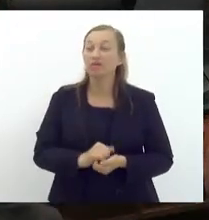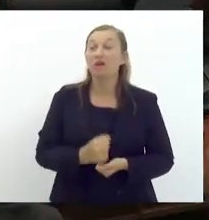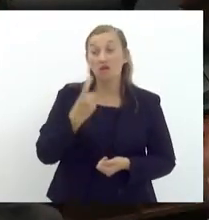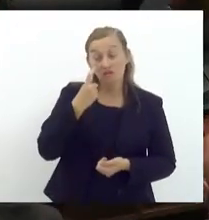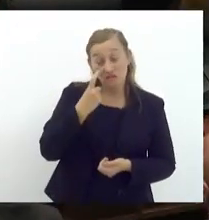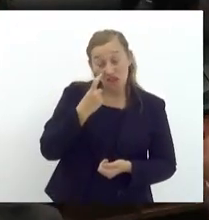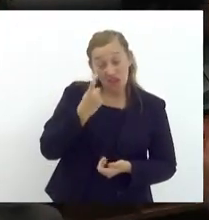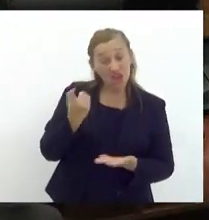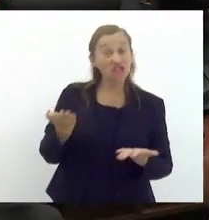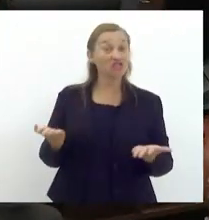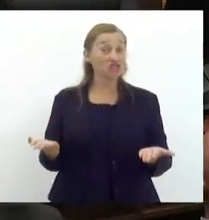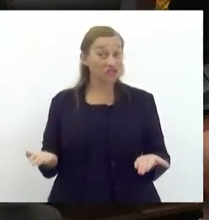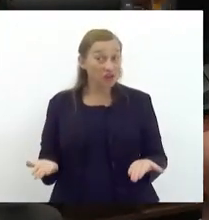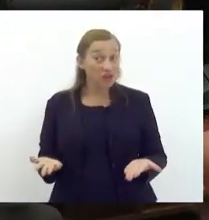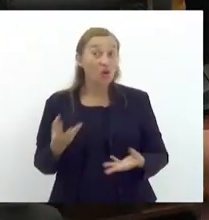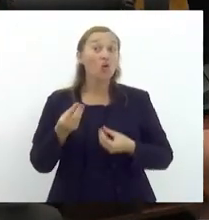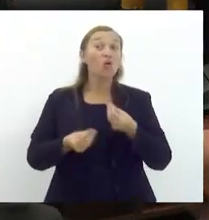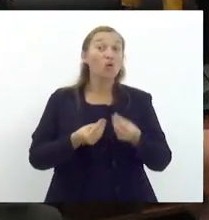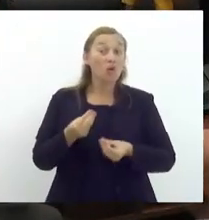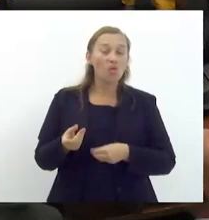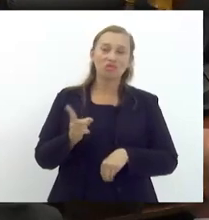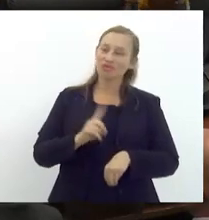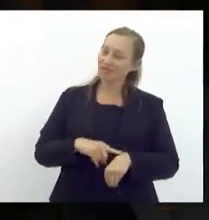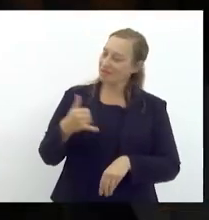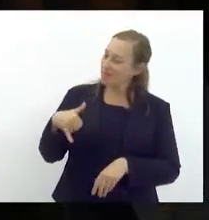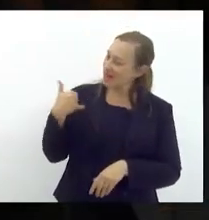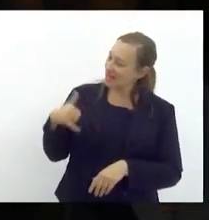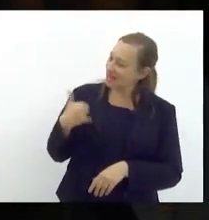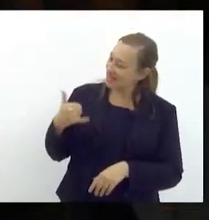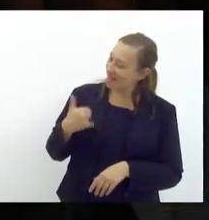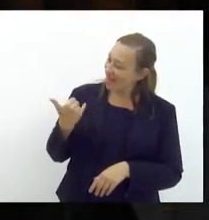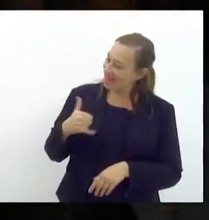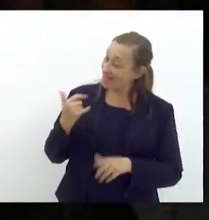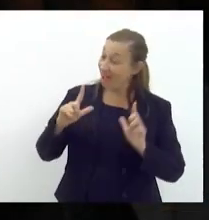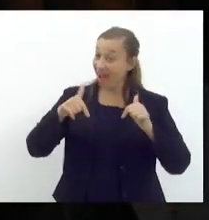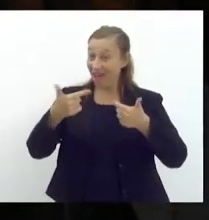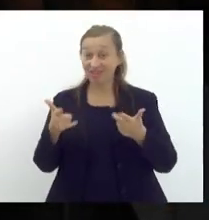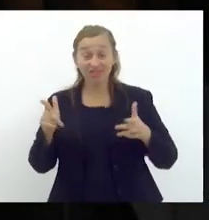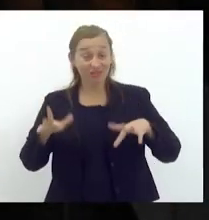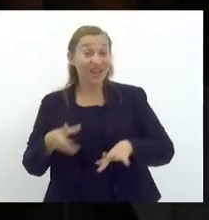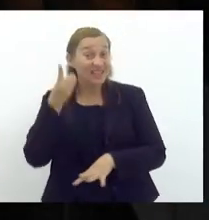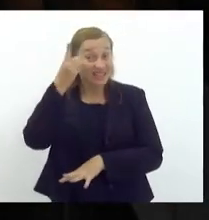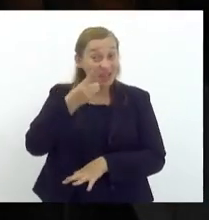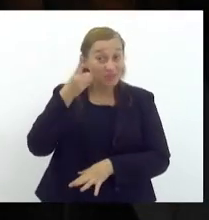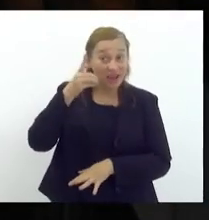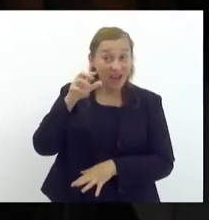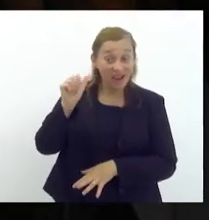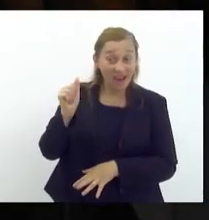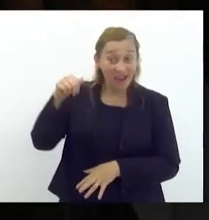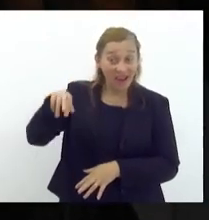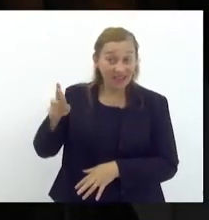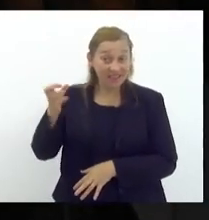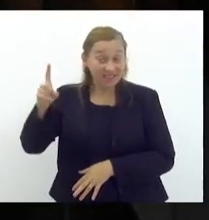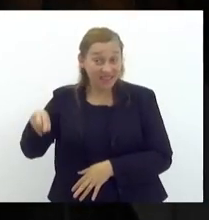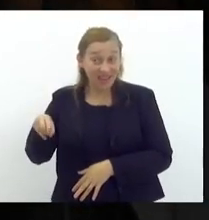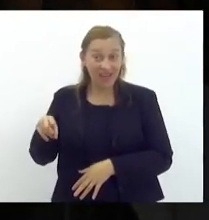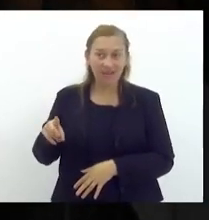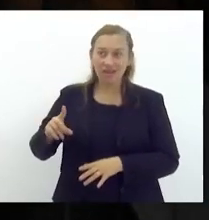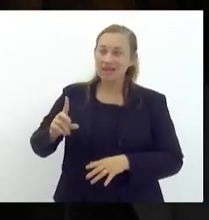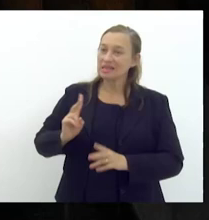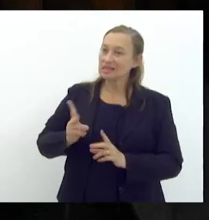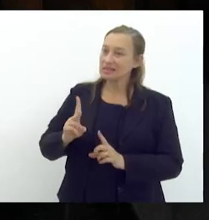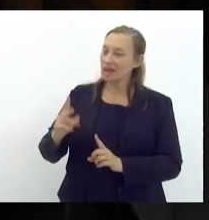só como o tempo e a idade faz efeito Deputado André Correia sempre foi um